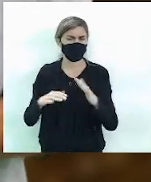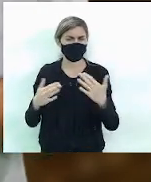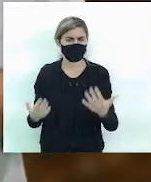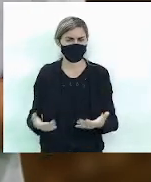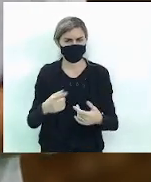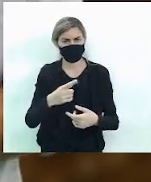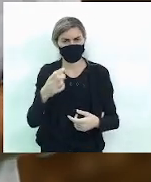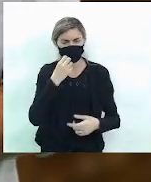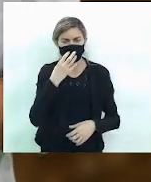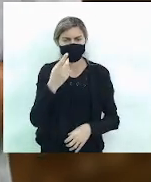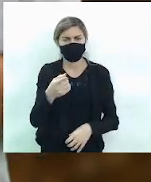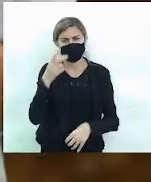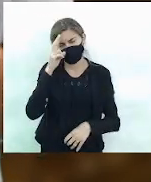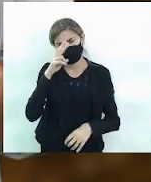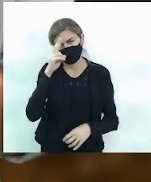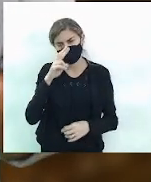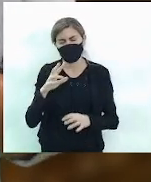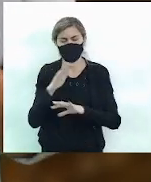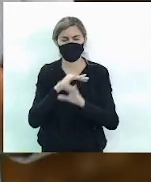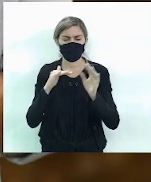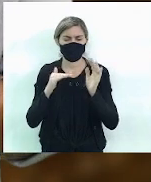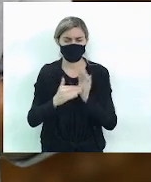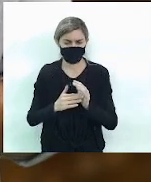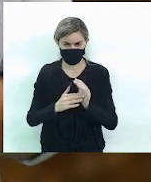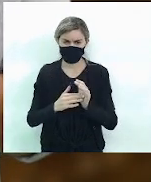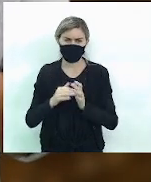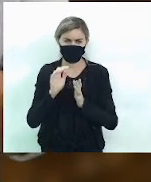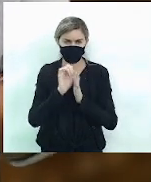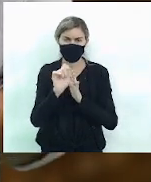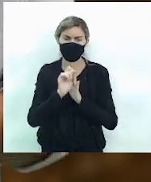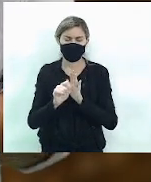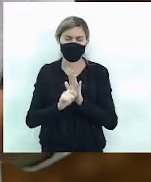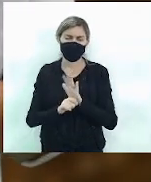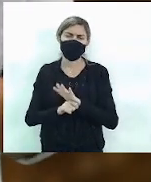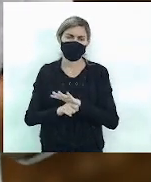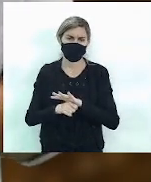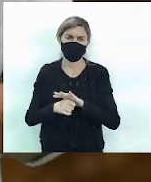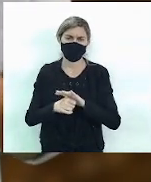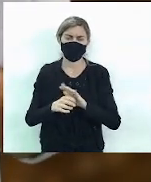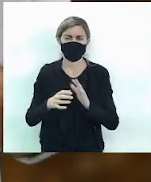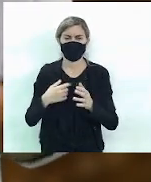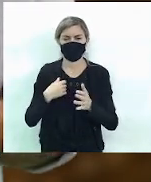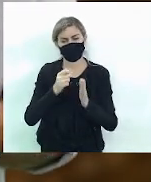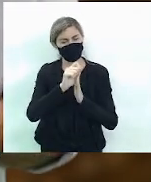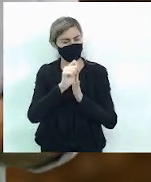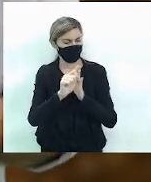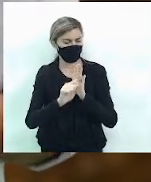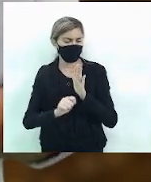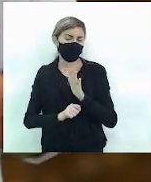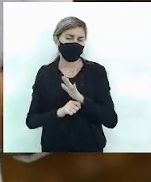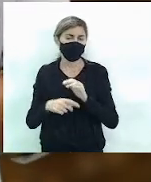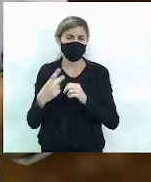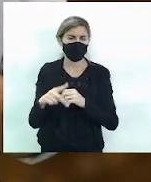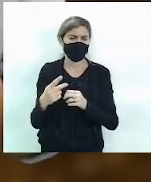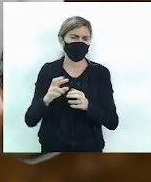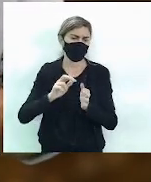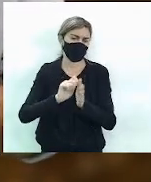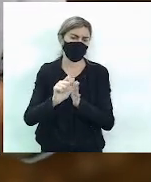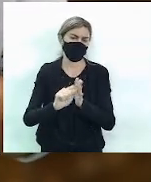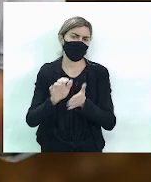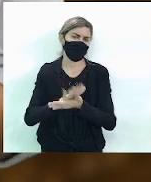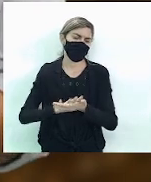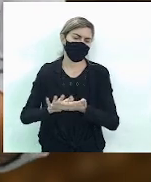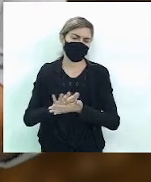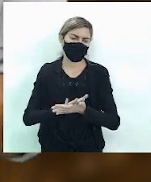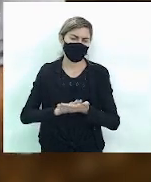é bom que você perceba o seguinte, todo autor, quando ele escreve, todo compositor, ao escrever, ele não escreve do nada, ele